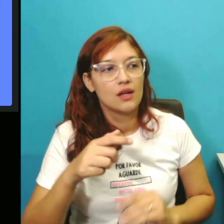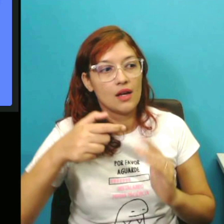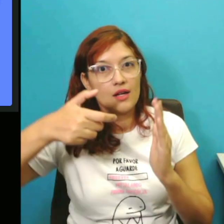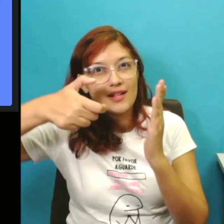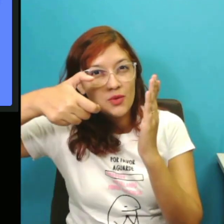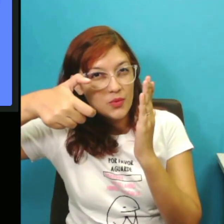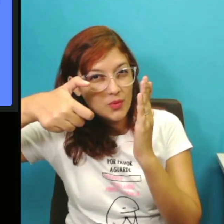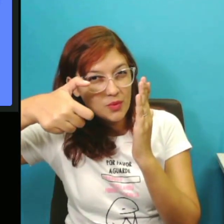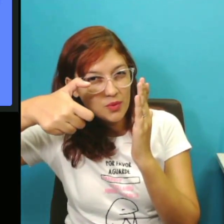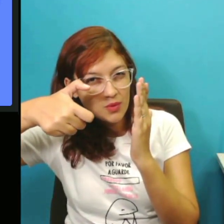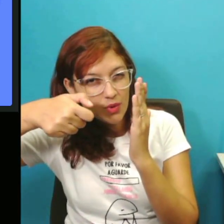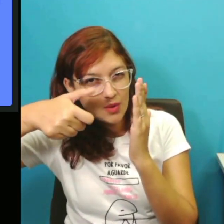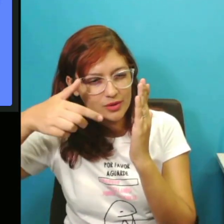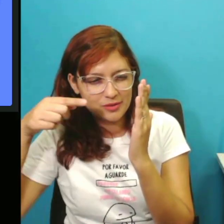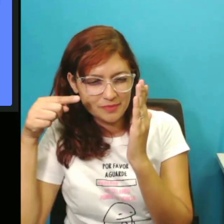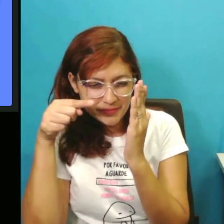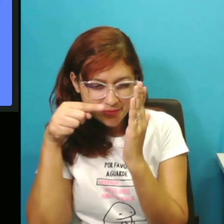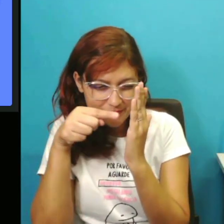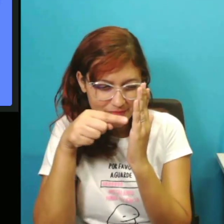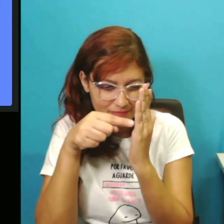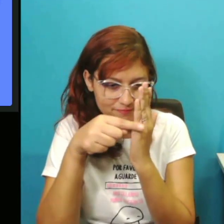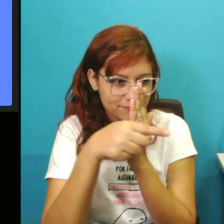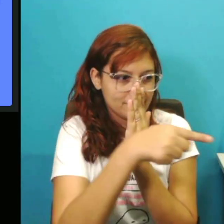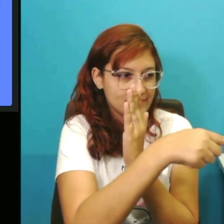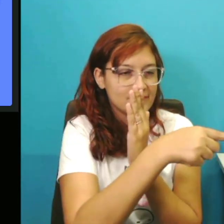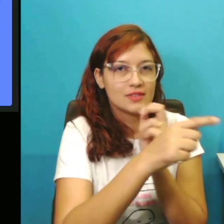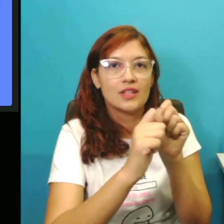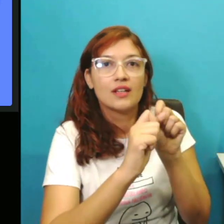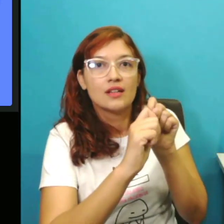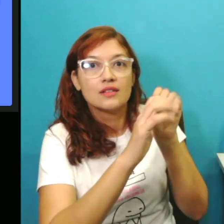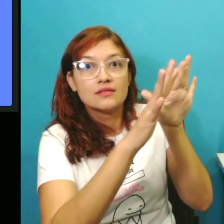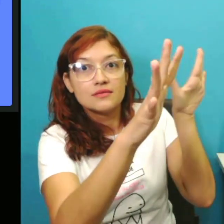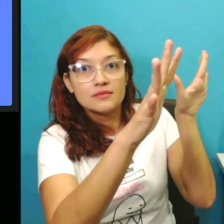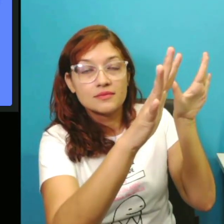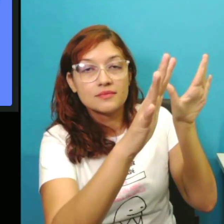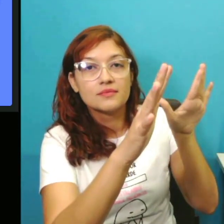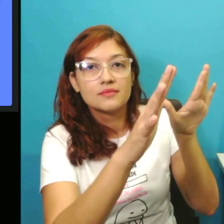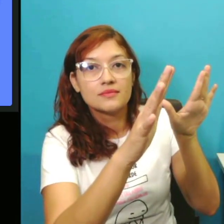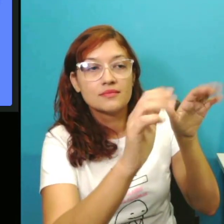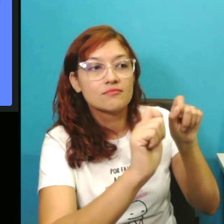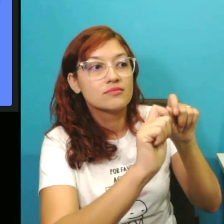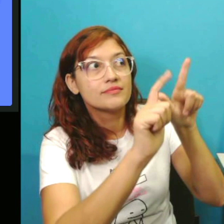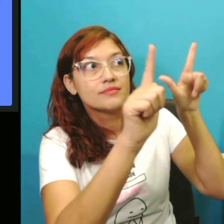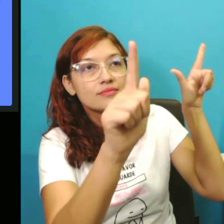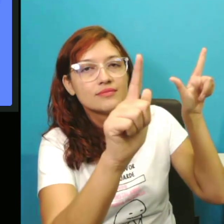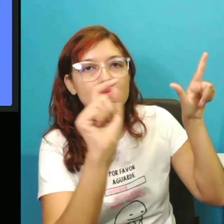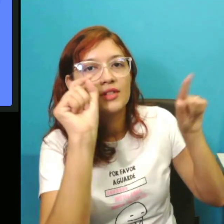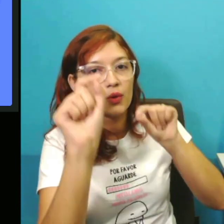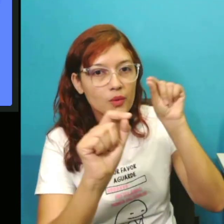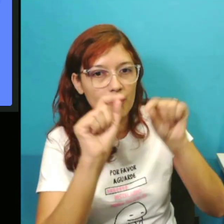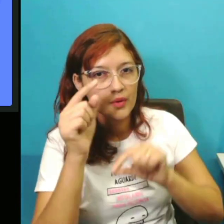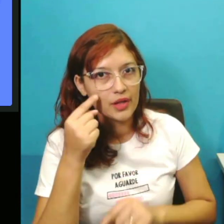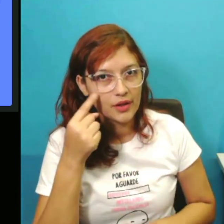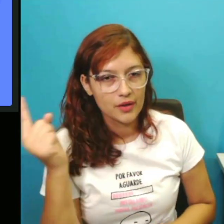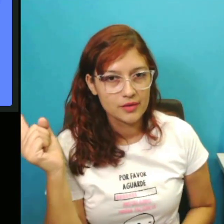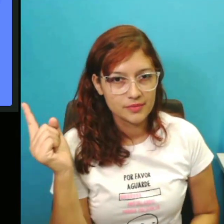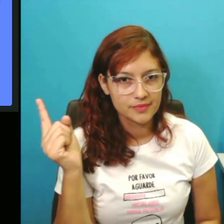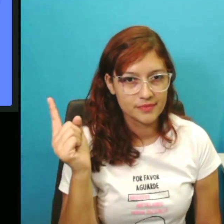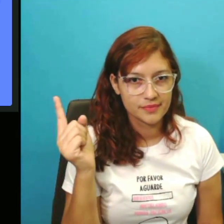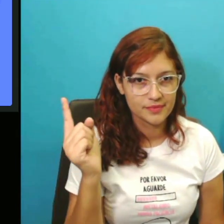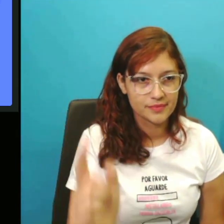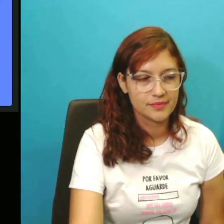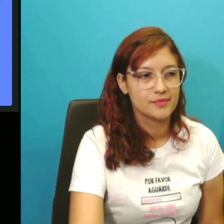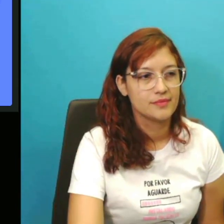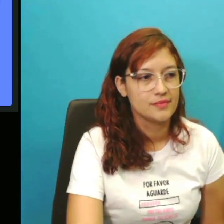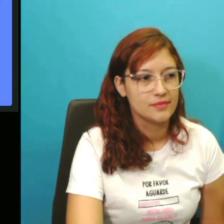E aí vai incidir o laser nessa fenda. E será projetado essa imagem,